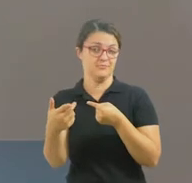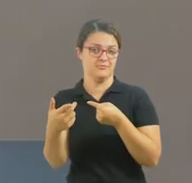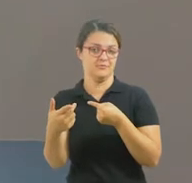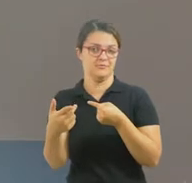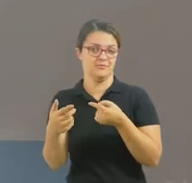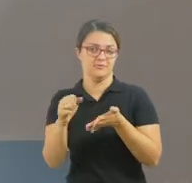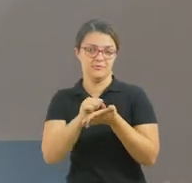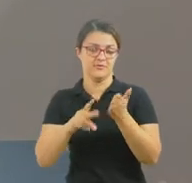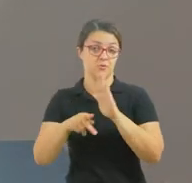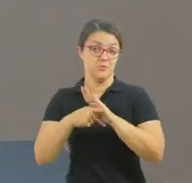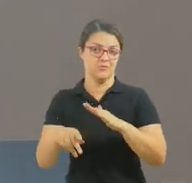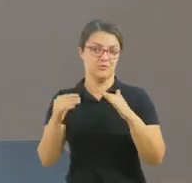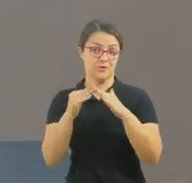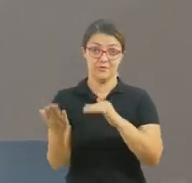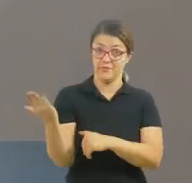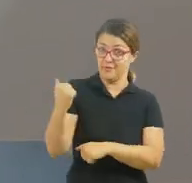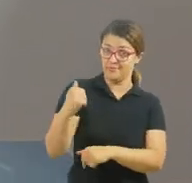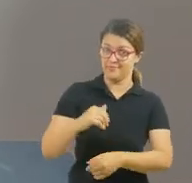Vamos lá?